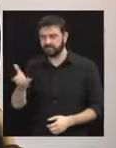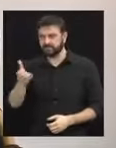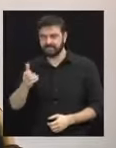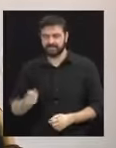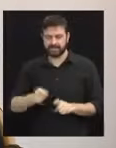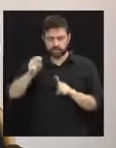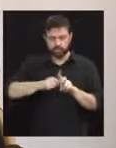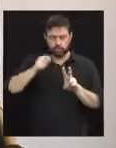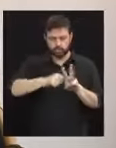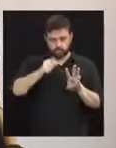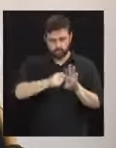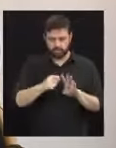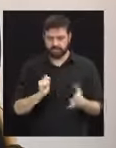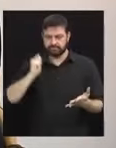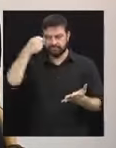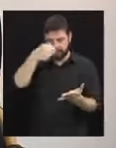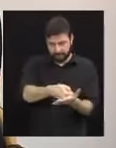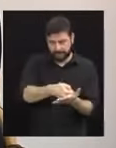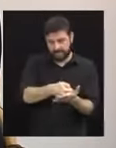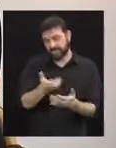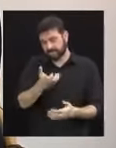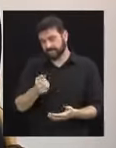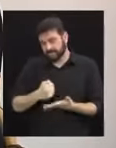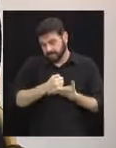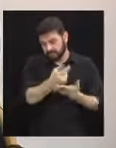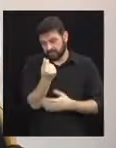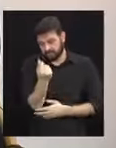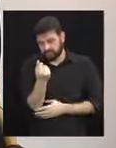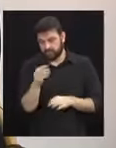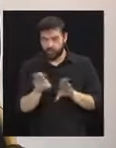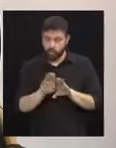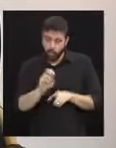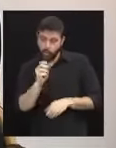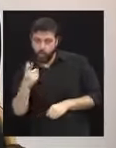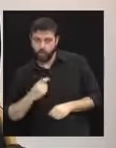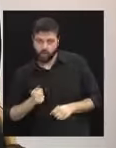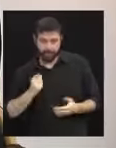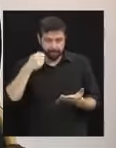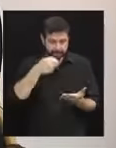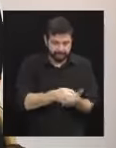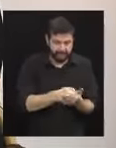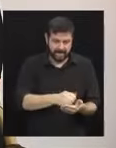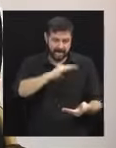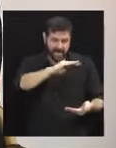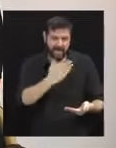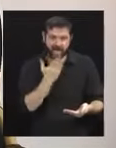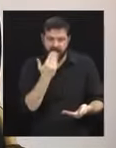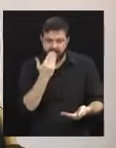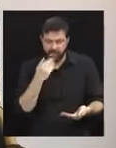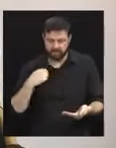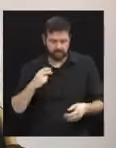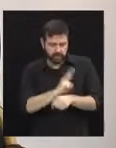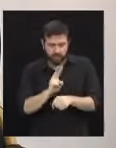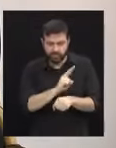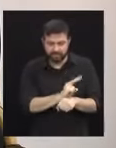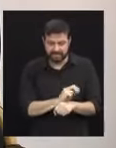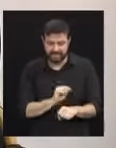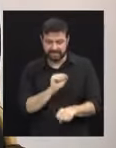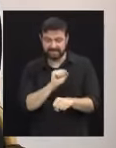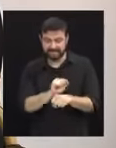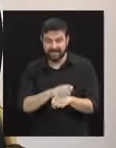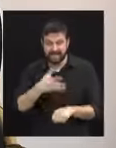doar mensalmente uma cota que achar interessante pra gente, ou apadrinhar já um animal direto, né? Ser o padrinho e acompanhar até a adoção